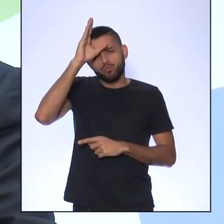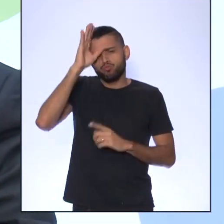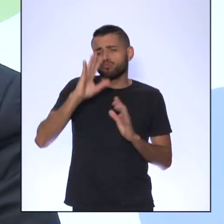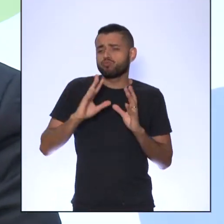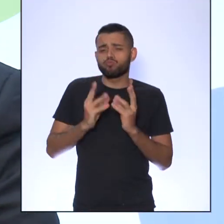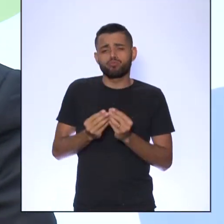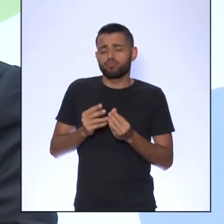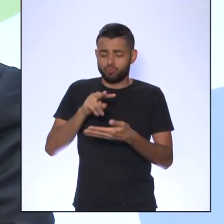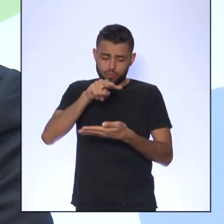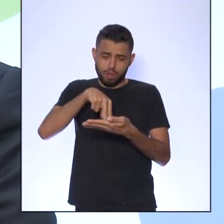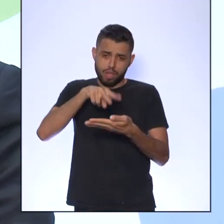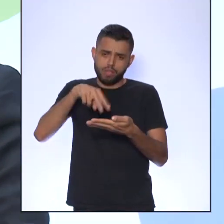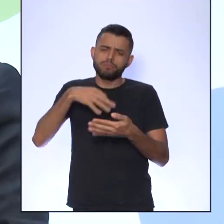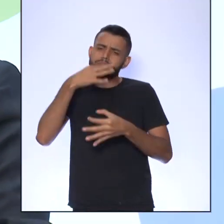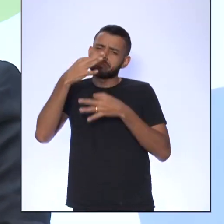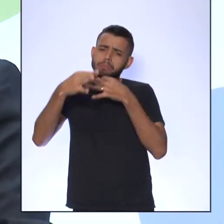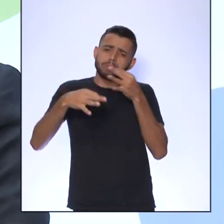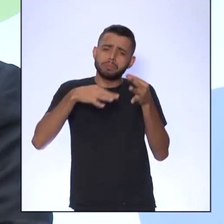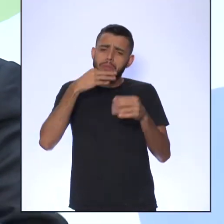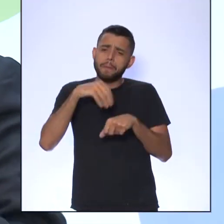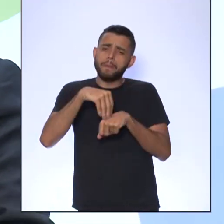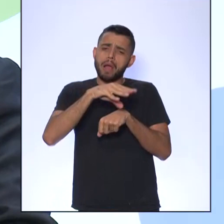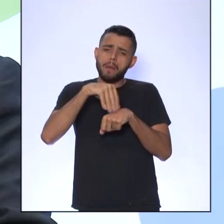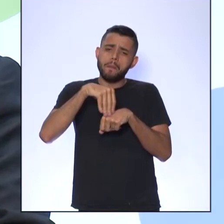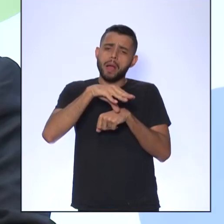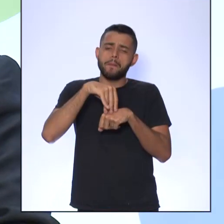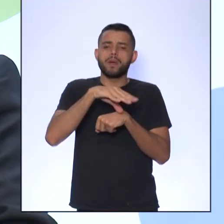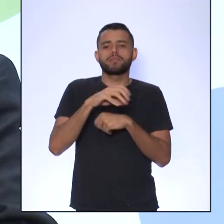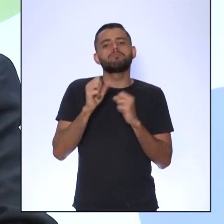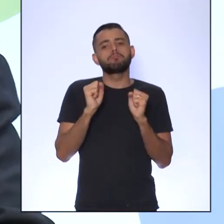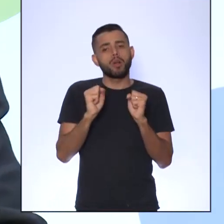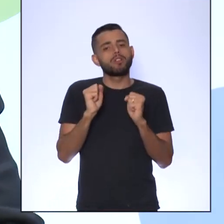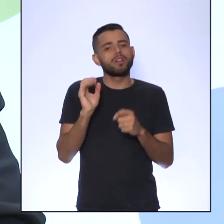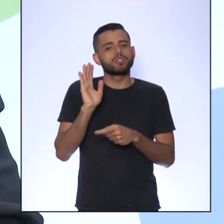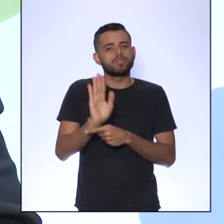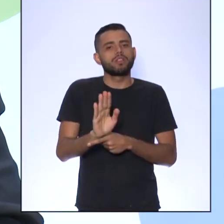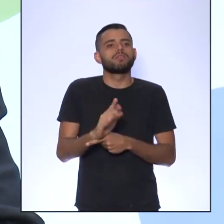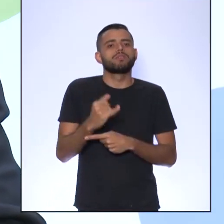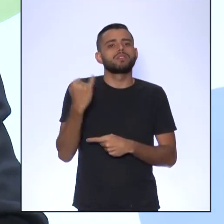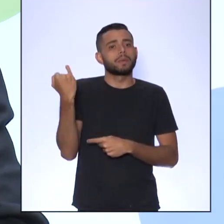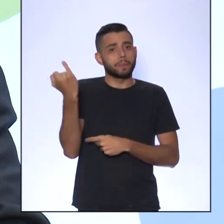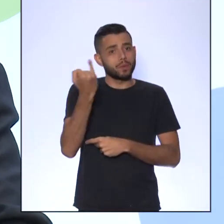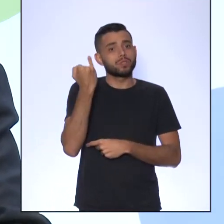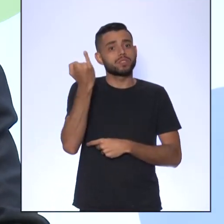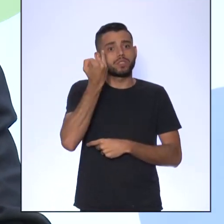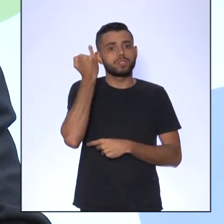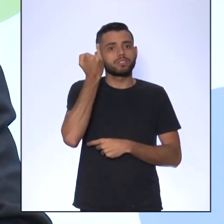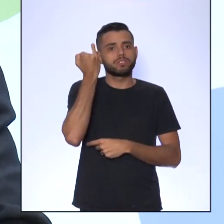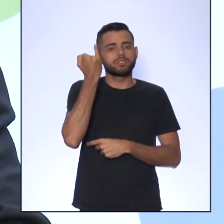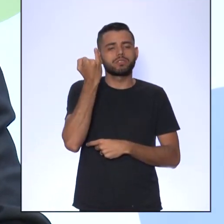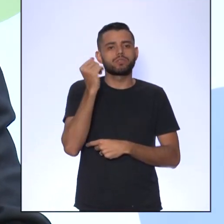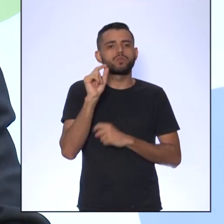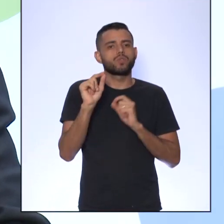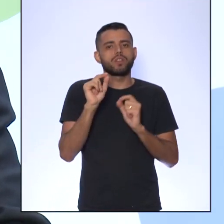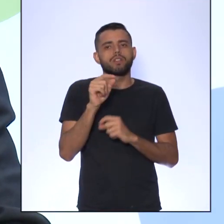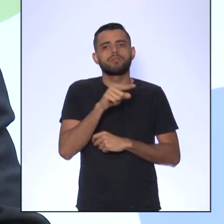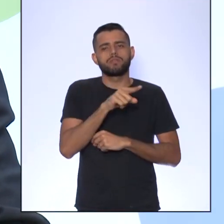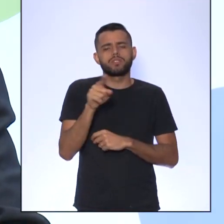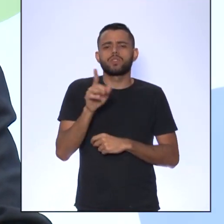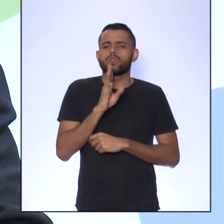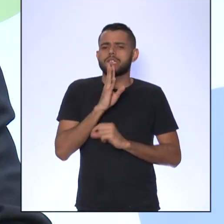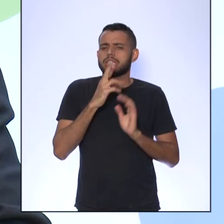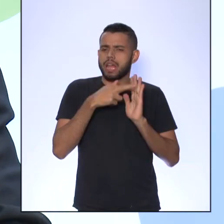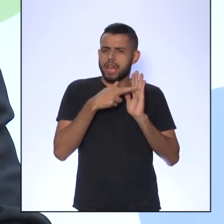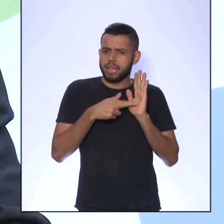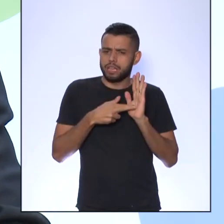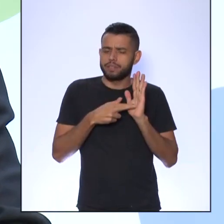mundo lendo e dando opiniões, cada um pode eventualmente ajudar. É super importante, então, você conhecer essa